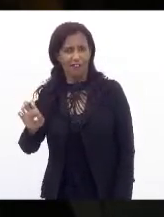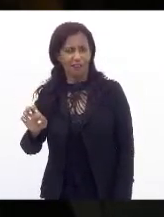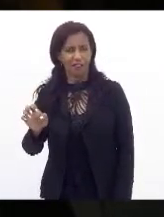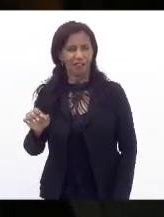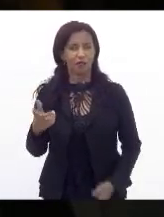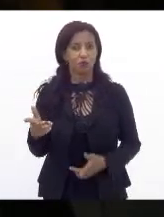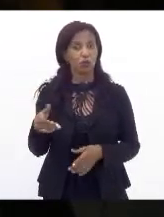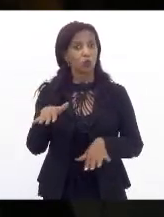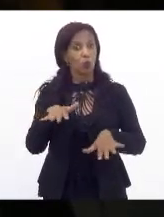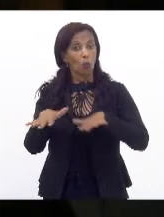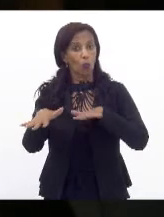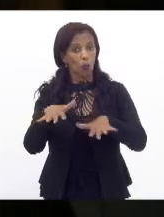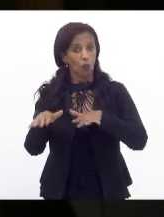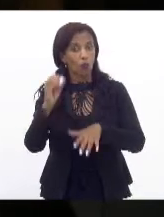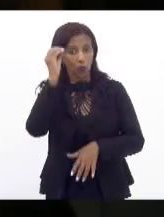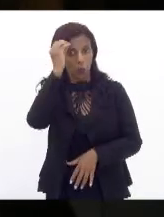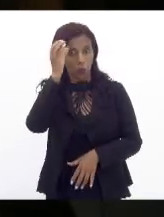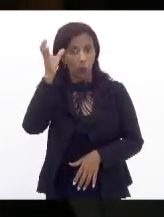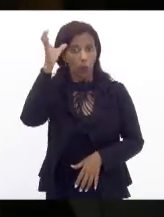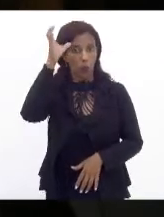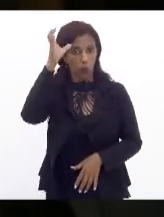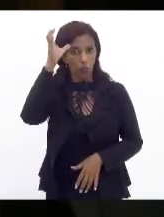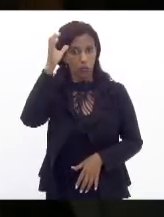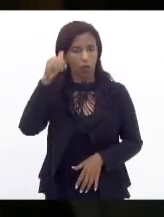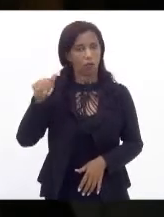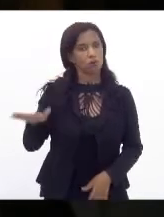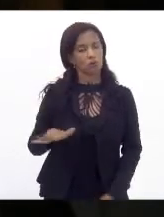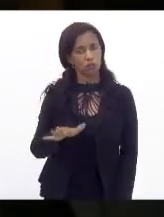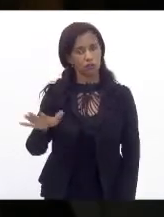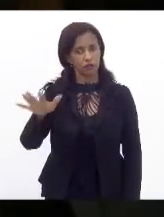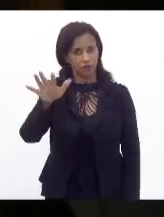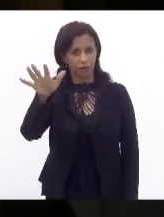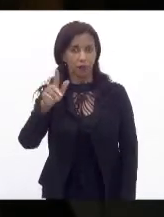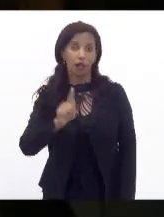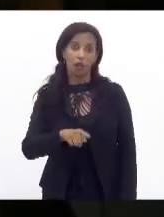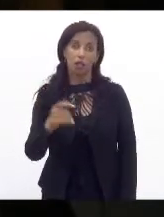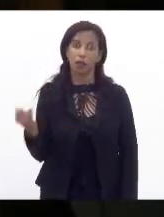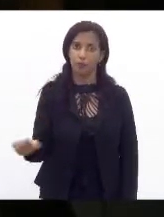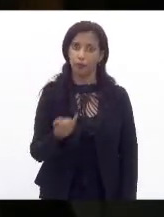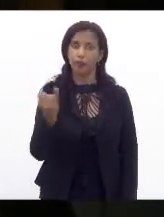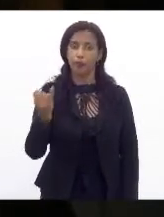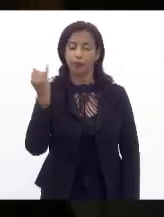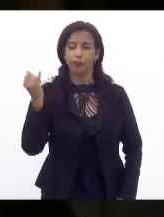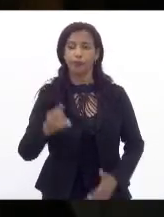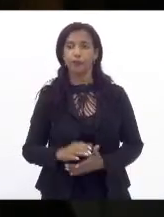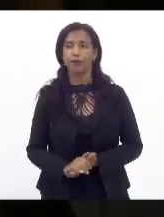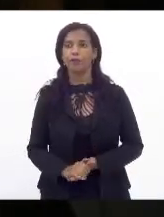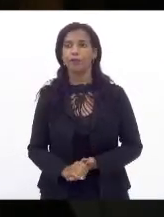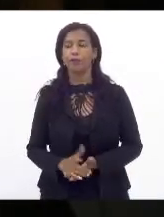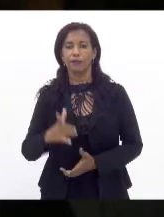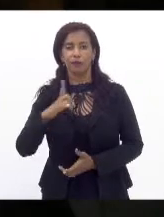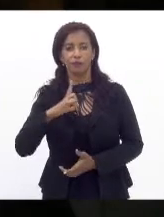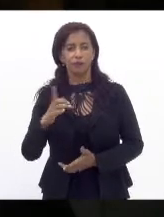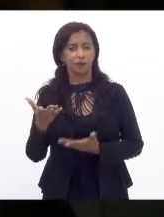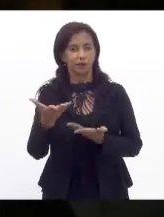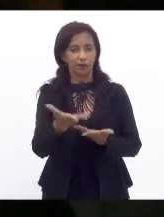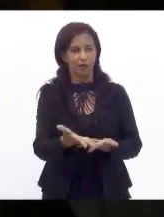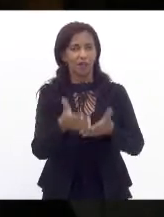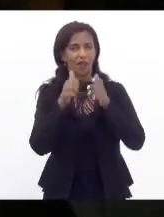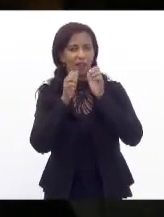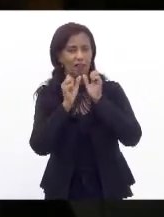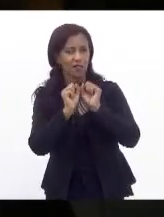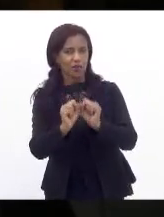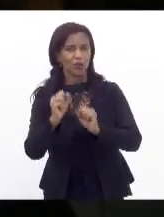justo movimento cultural das nossas favelas e importante. Estiveram aqui